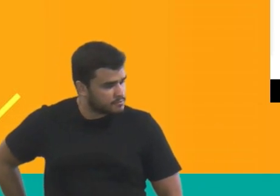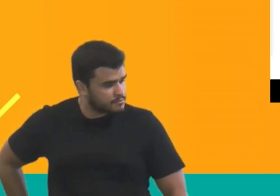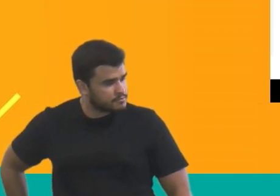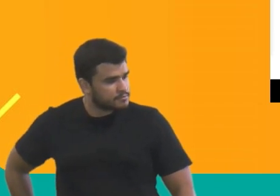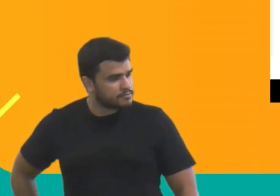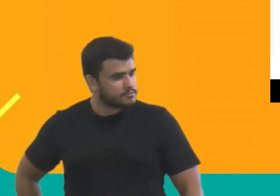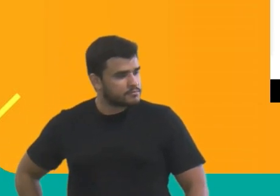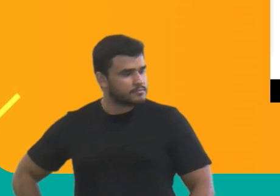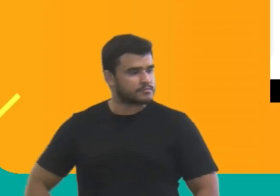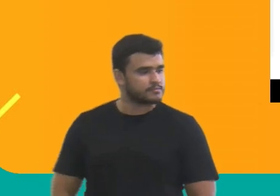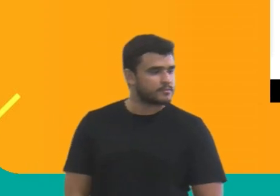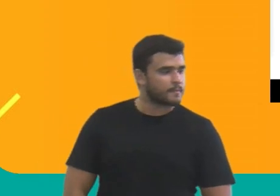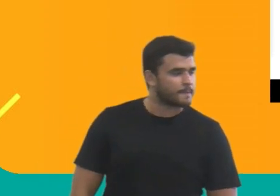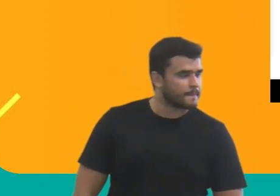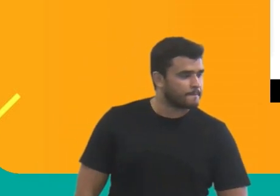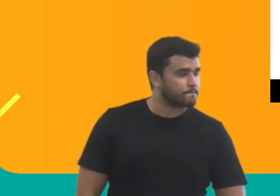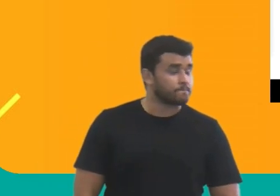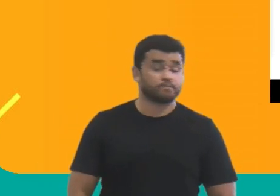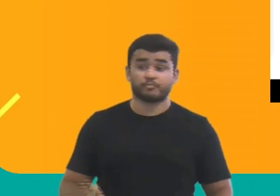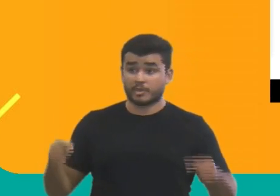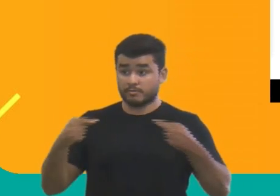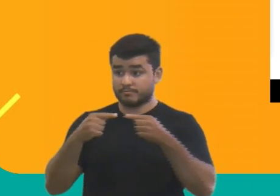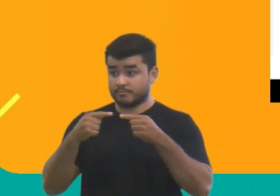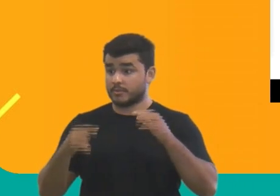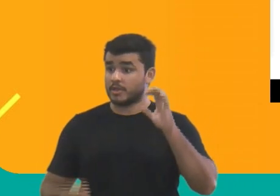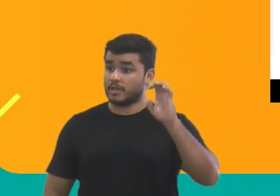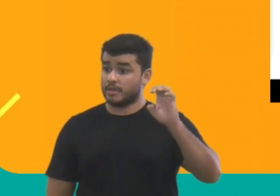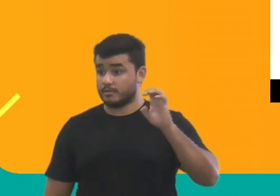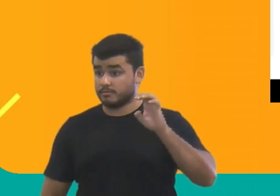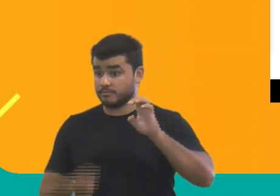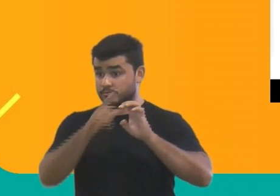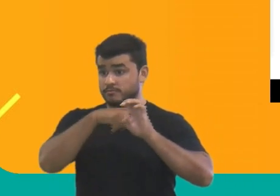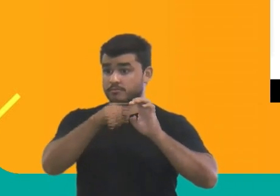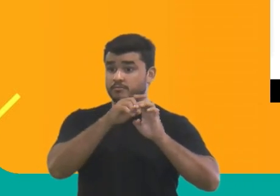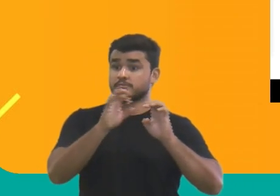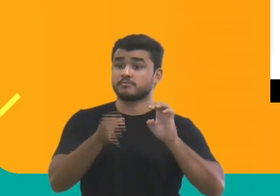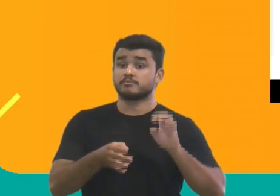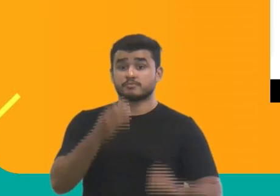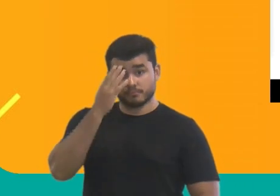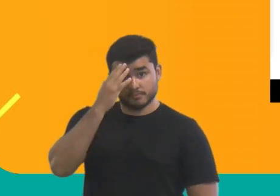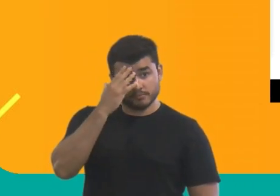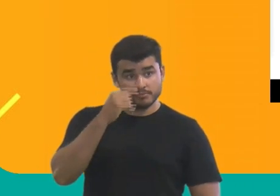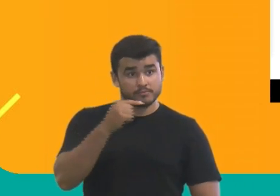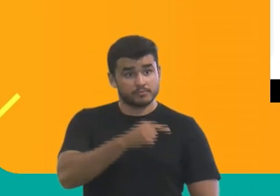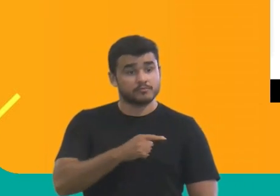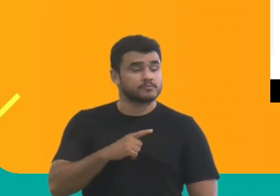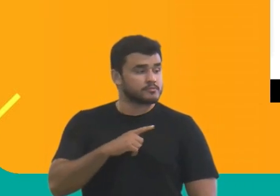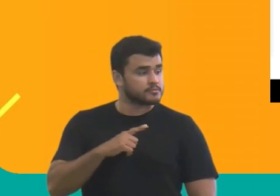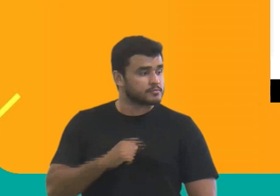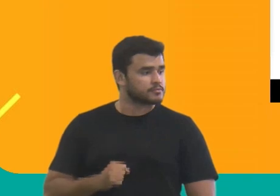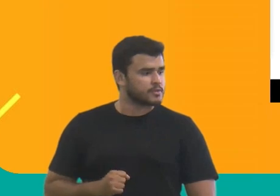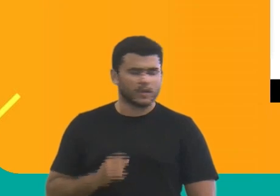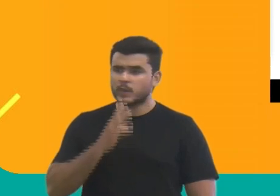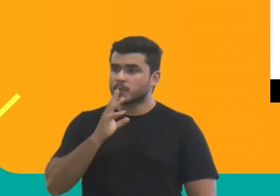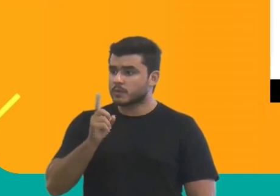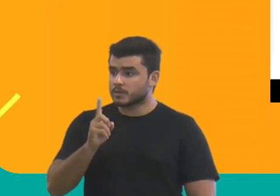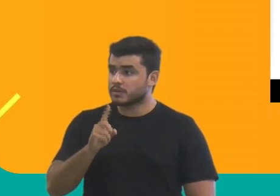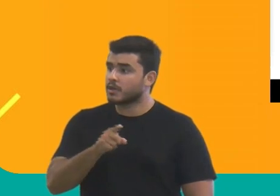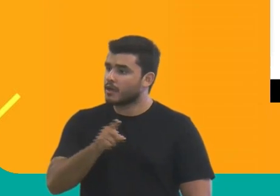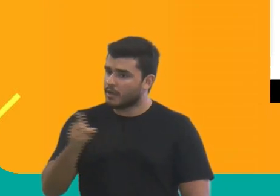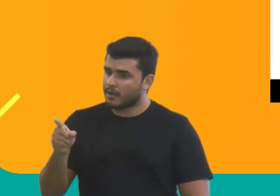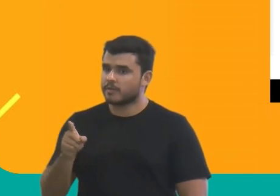Fico aqui com a letra E, em que eu tenho o agente floculante com sulfato de alumínio. Vixe, não conhecia ele. Conheceu